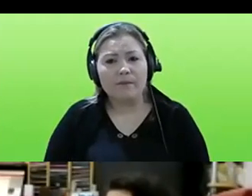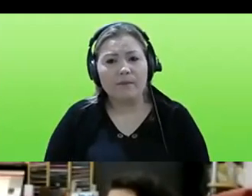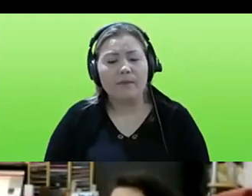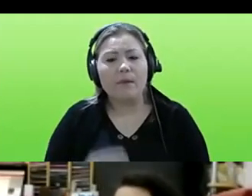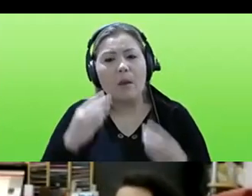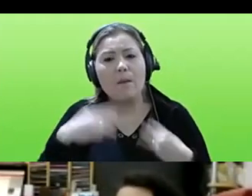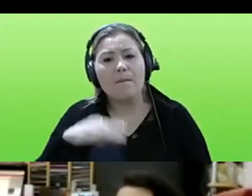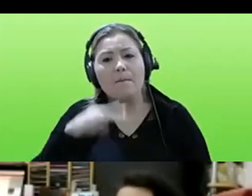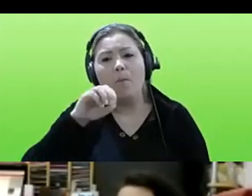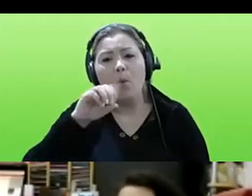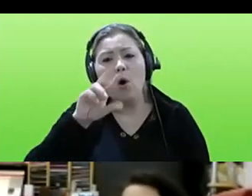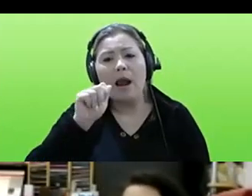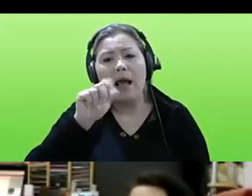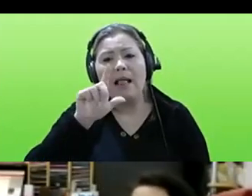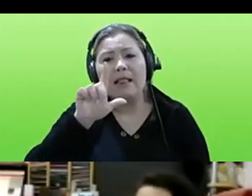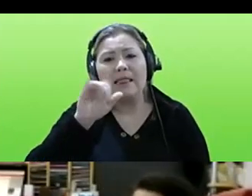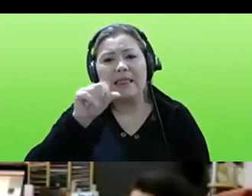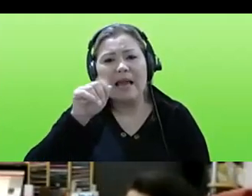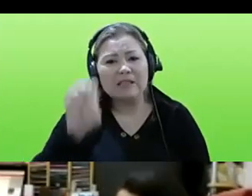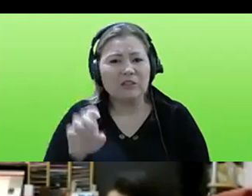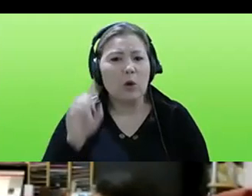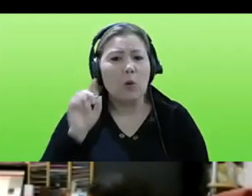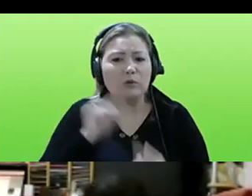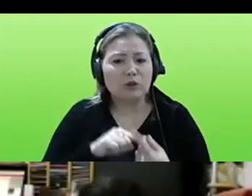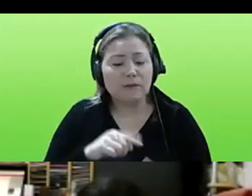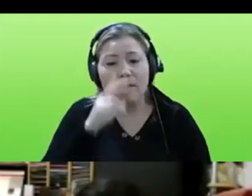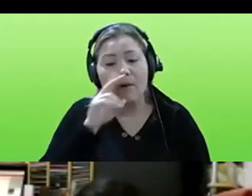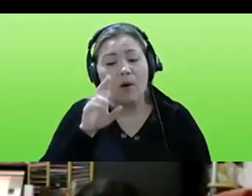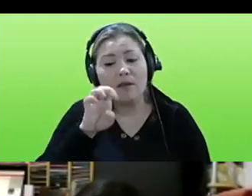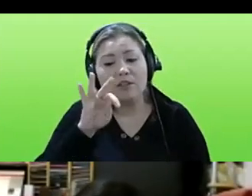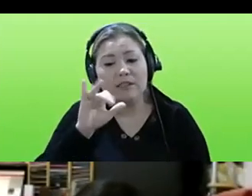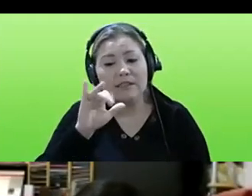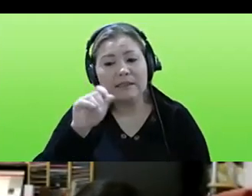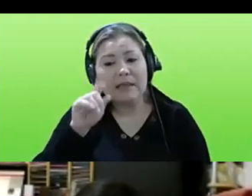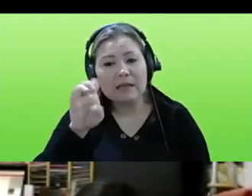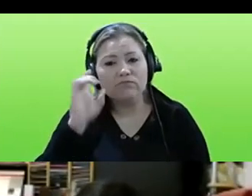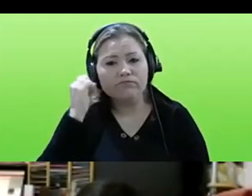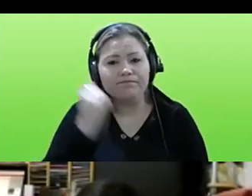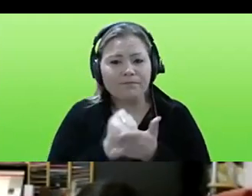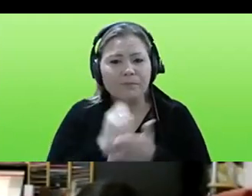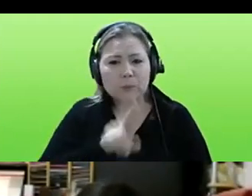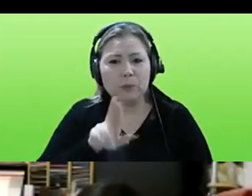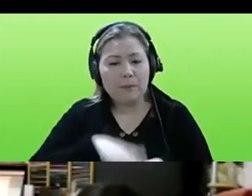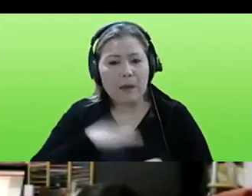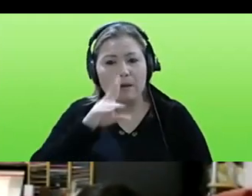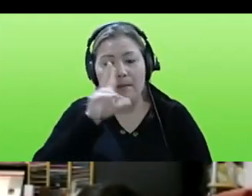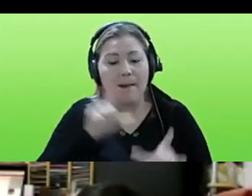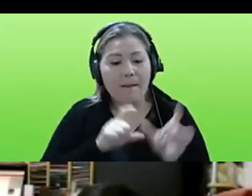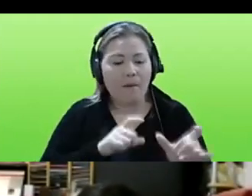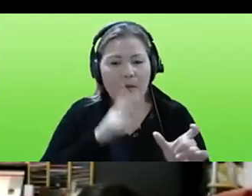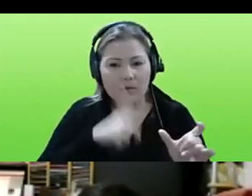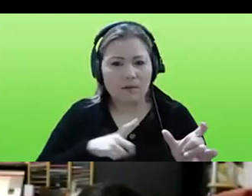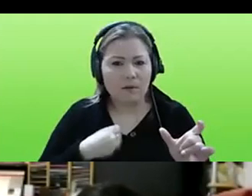moralidade objetiva. Eticidade acabou sendo o termo consagrado, mas a palavra que está ali é o mesmo